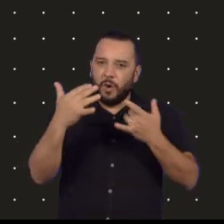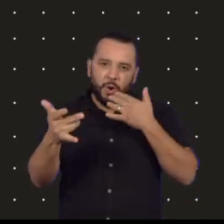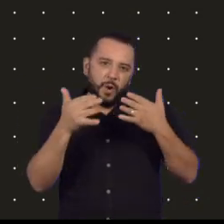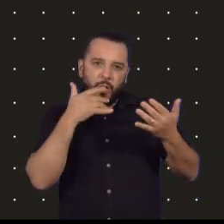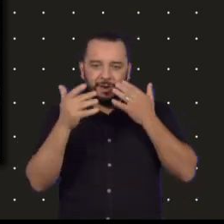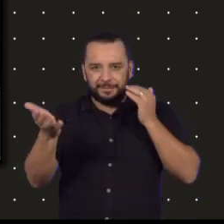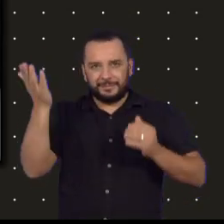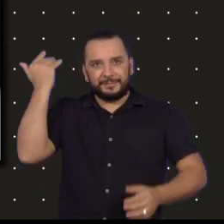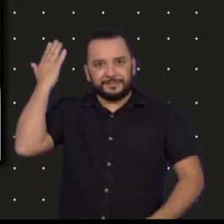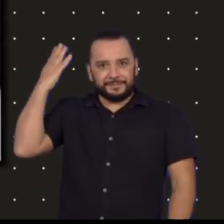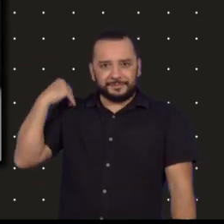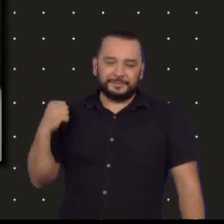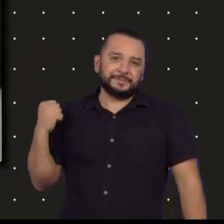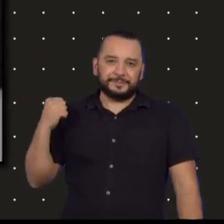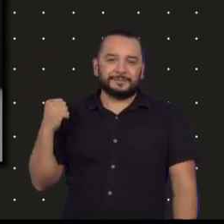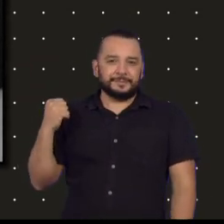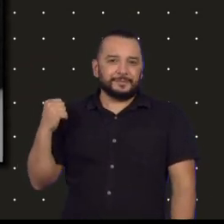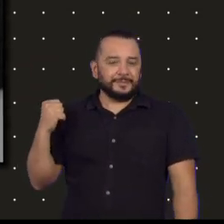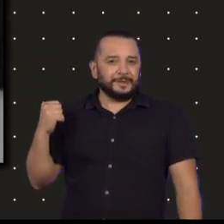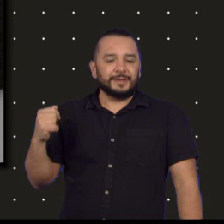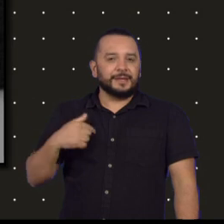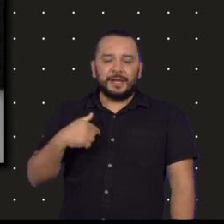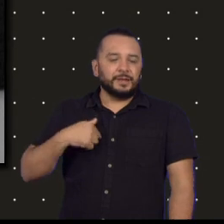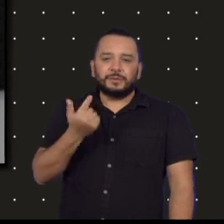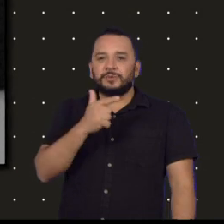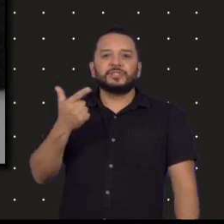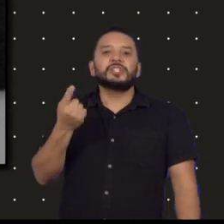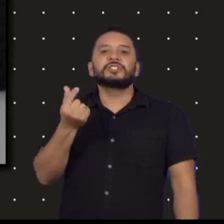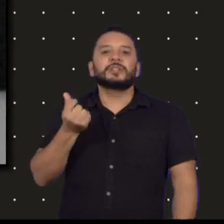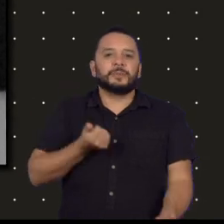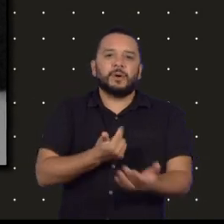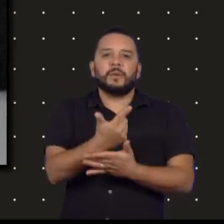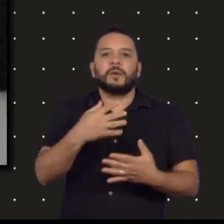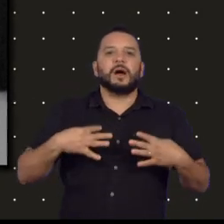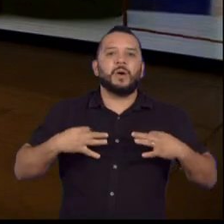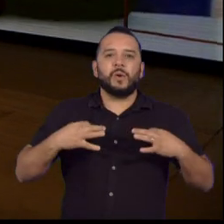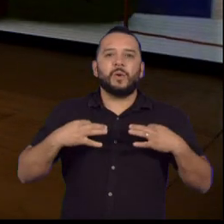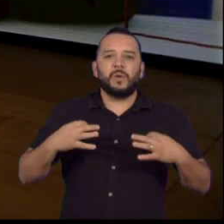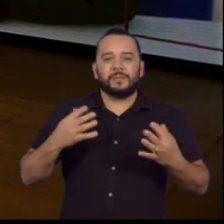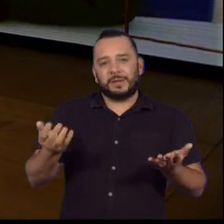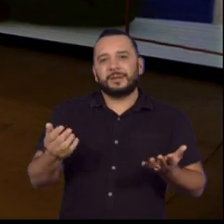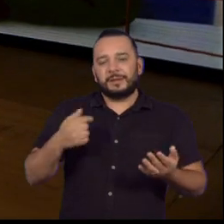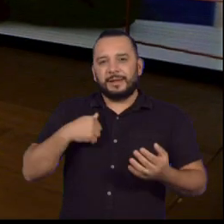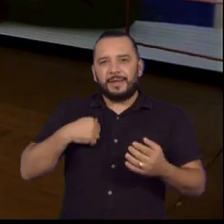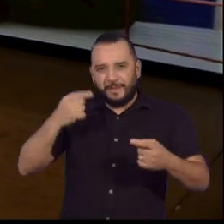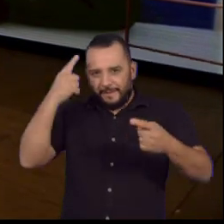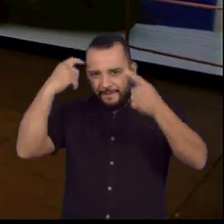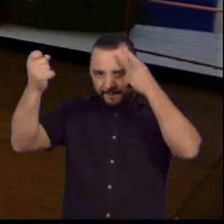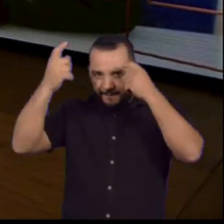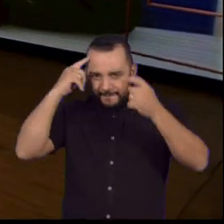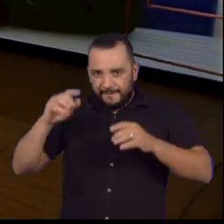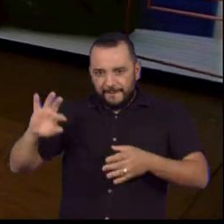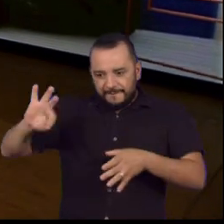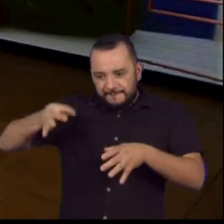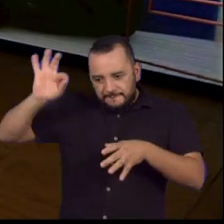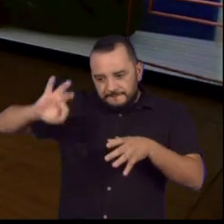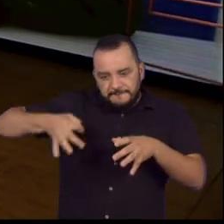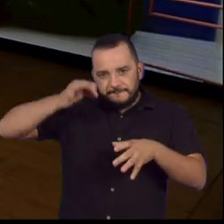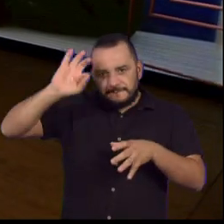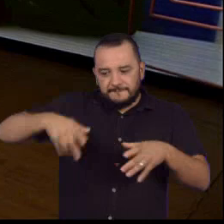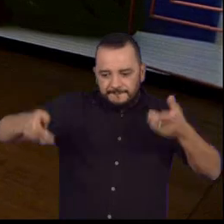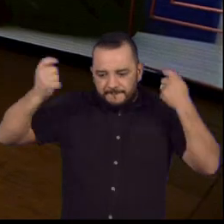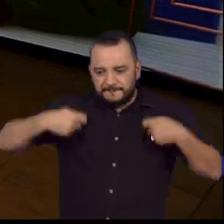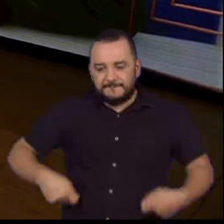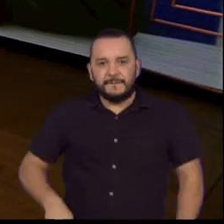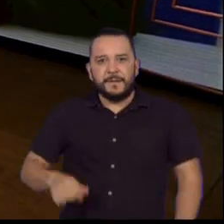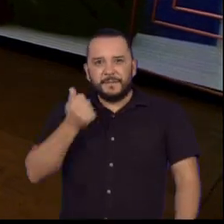muito, não tinha dinheiro para comprar roupa, então eu gostava de criar minhas roupas. E isso levava a minha mãe ao